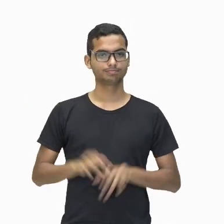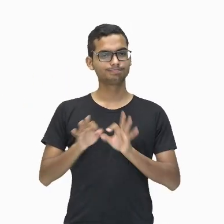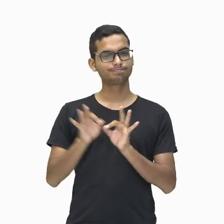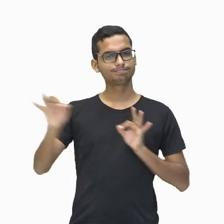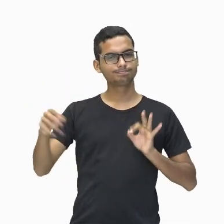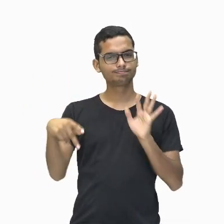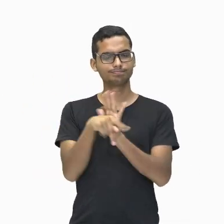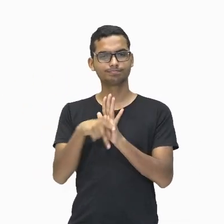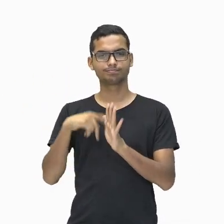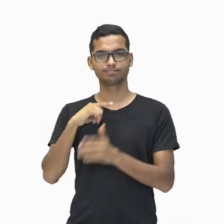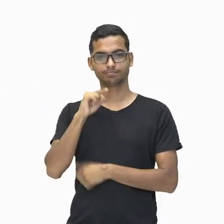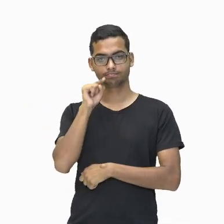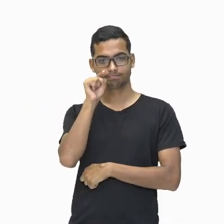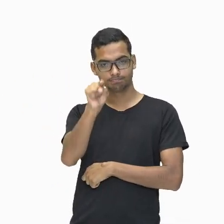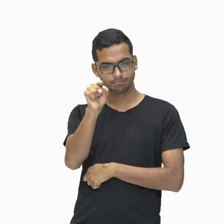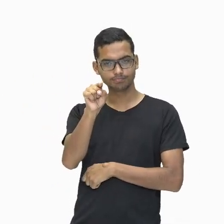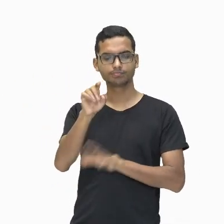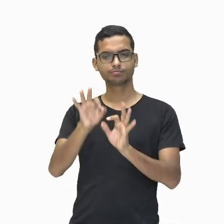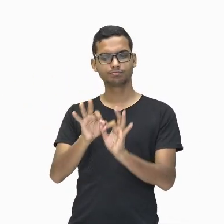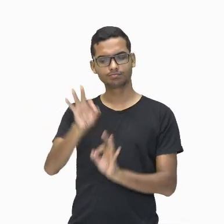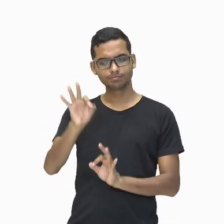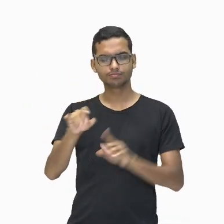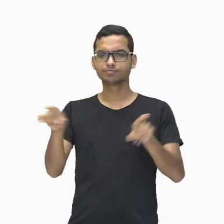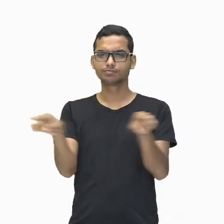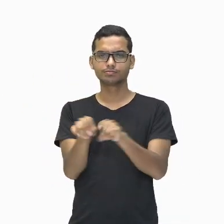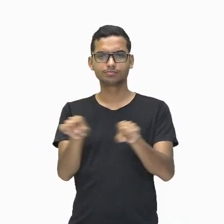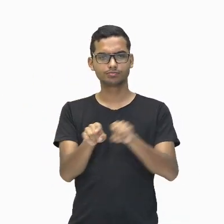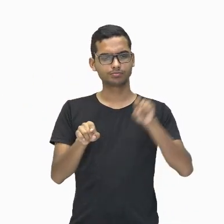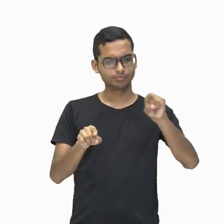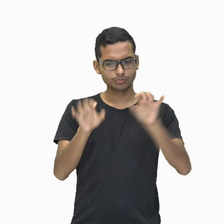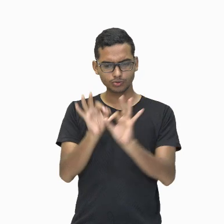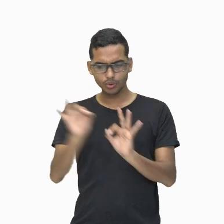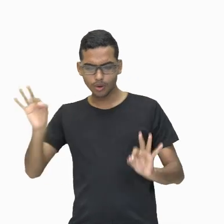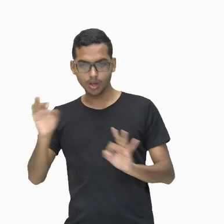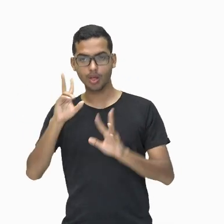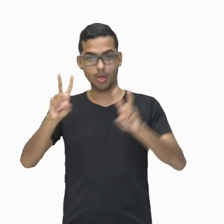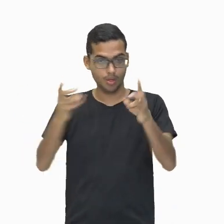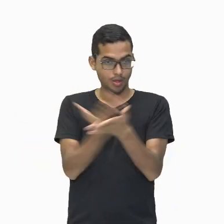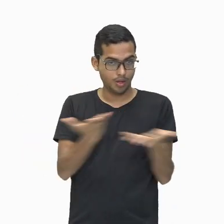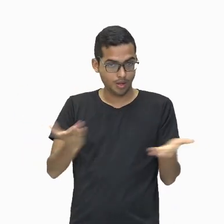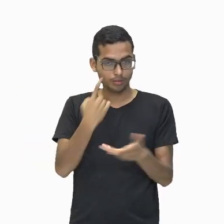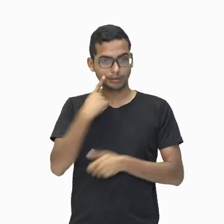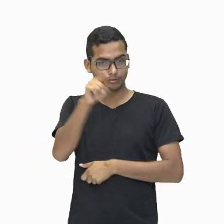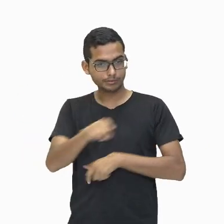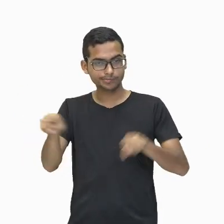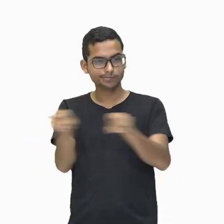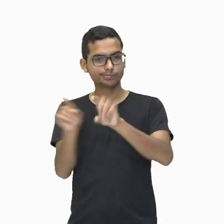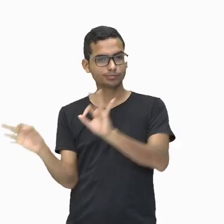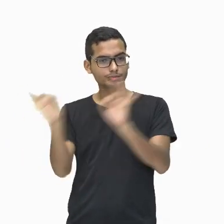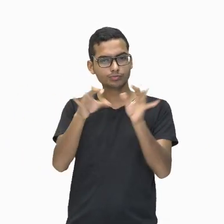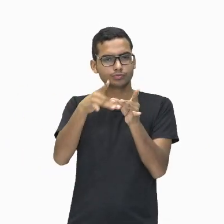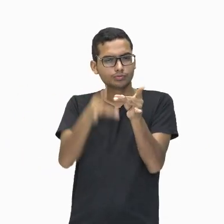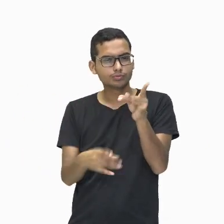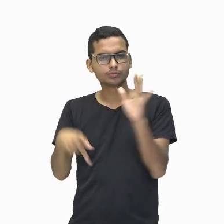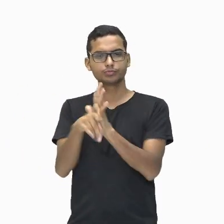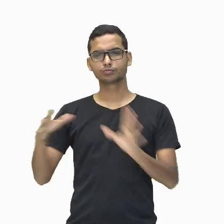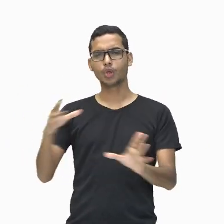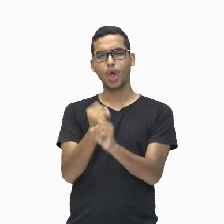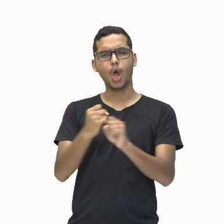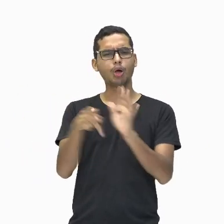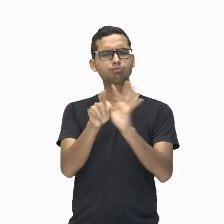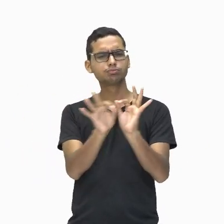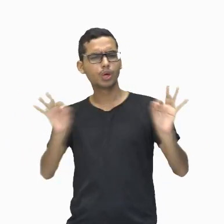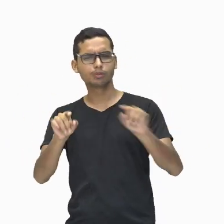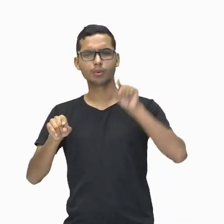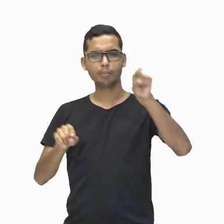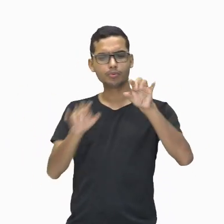Distância entre ponto e reta. Esse então é o nosso objeto de conhecimento. Quero que você também acompanhe o detalhamento.